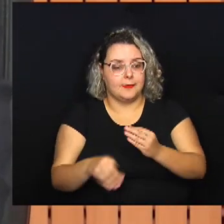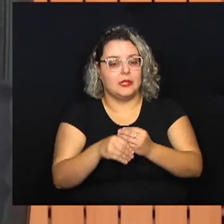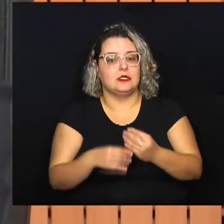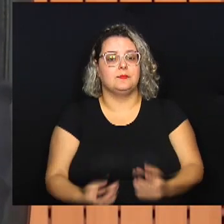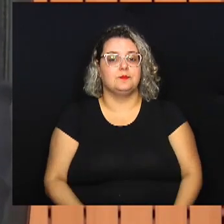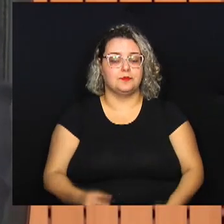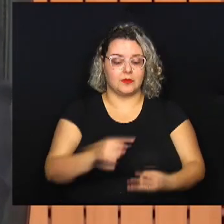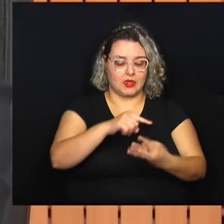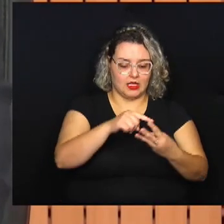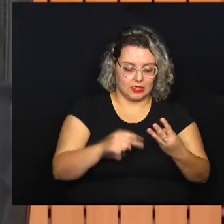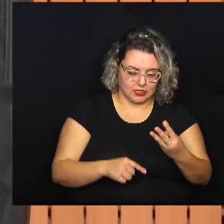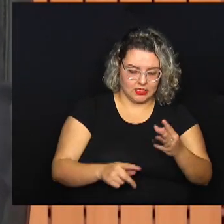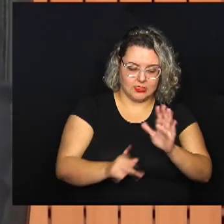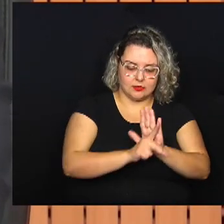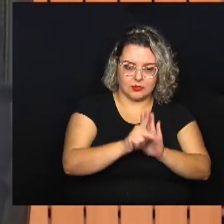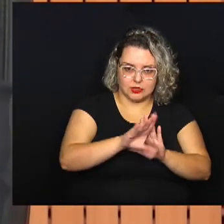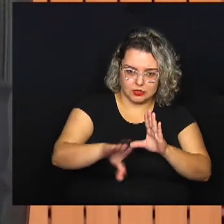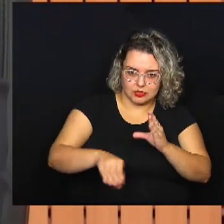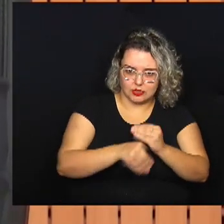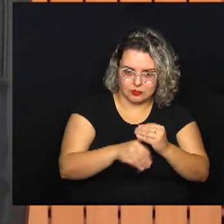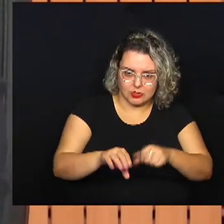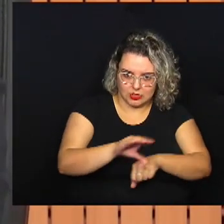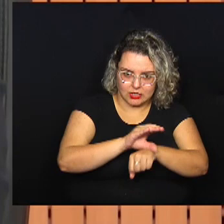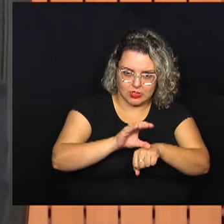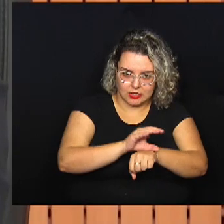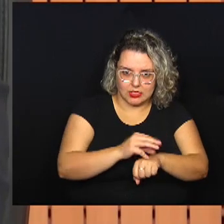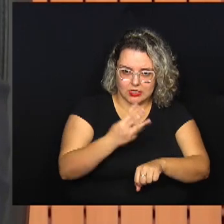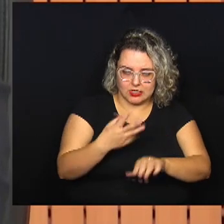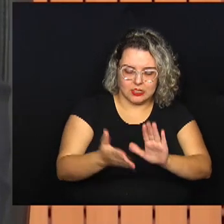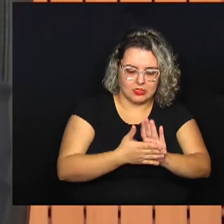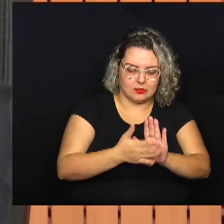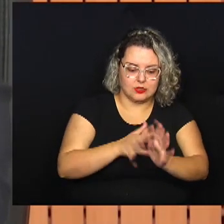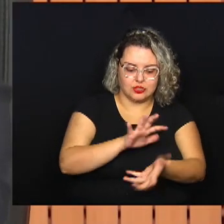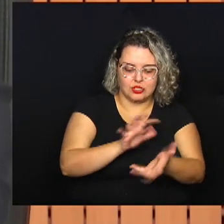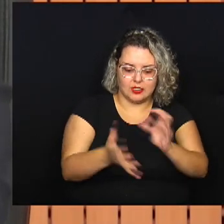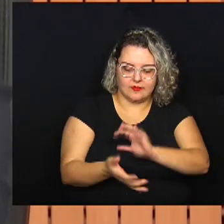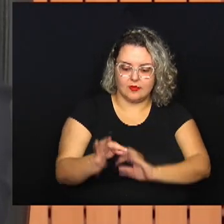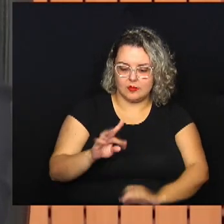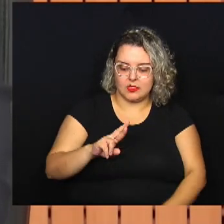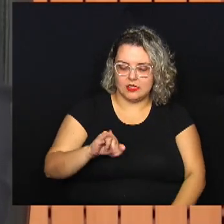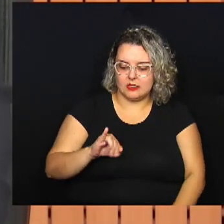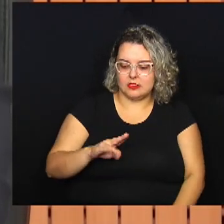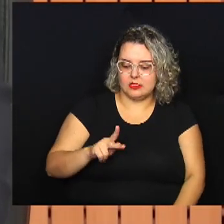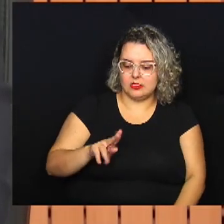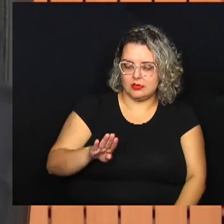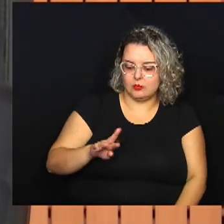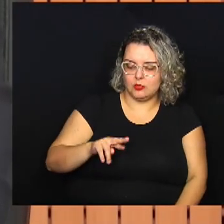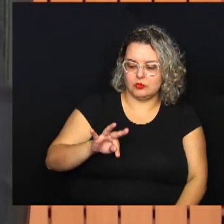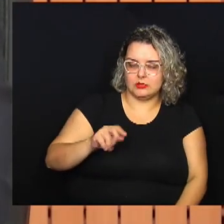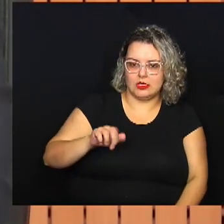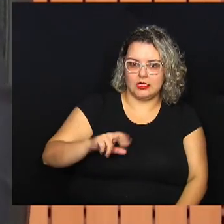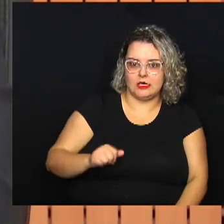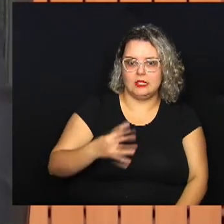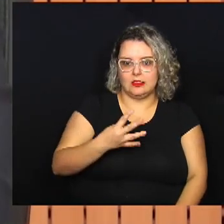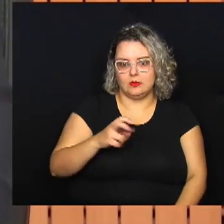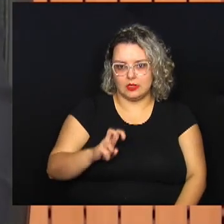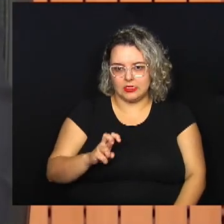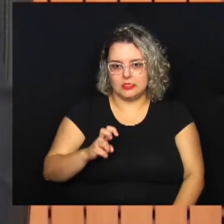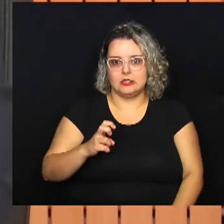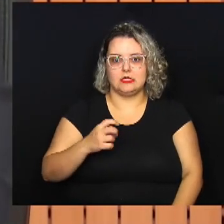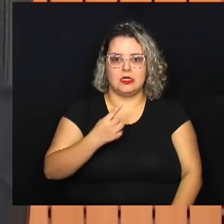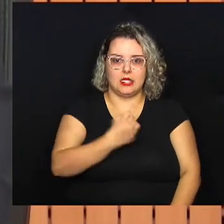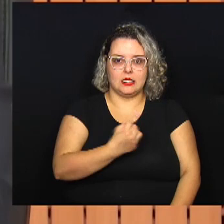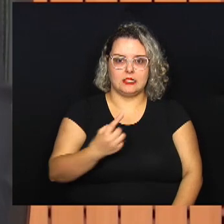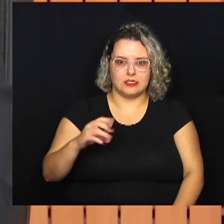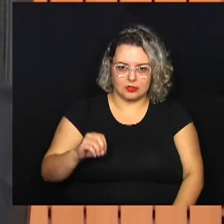projeto de emenda constitucional, as 3 propostas de reforma tributária. A PEC 45, a PEC 110, essas